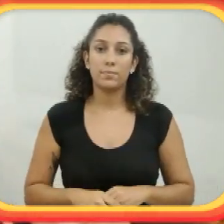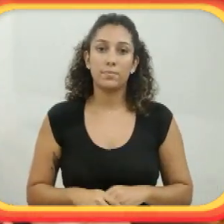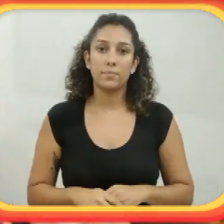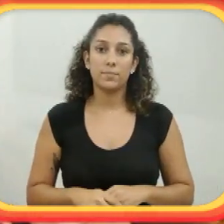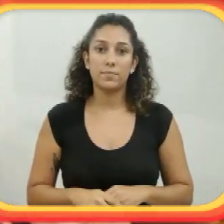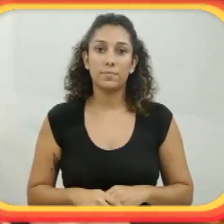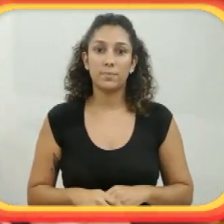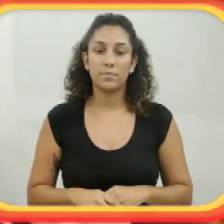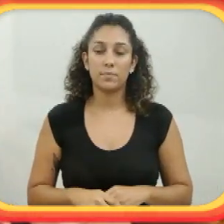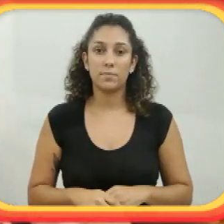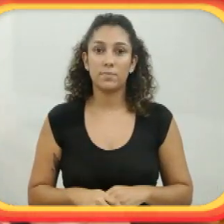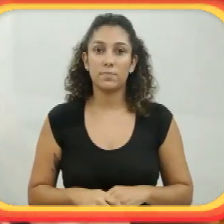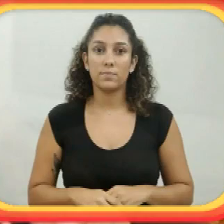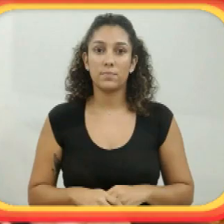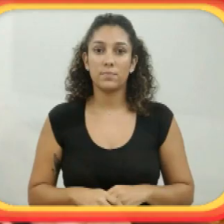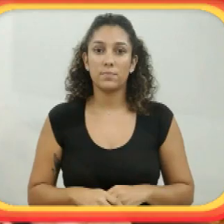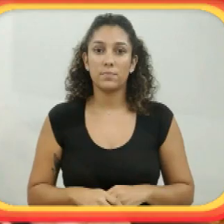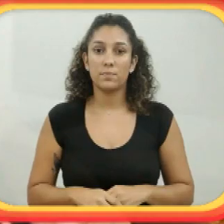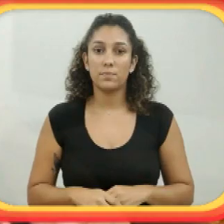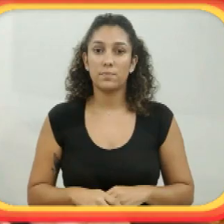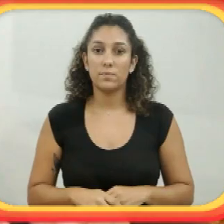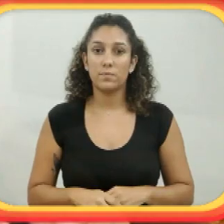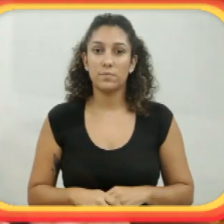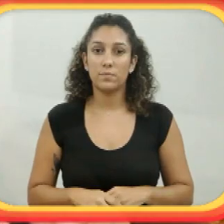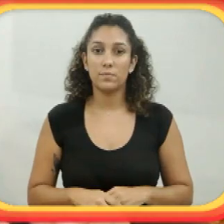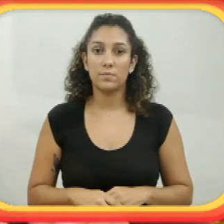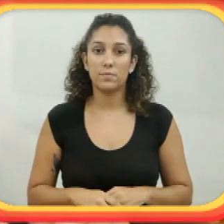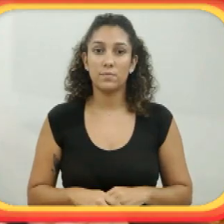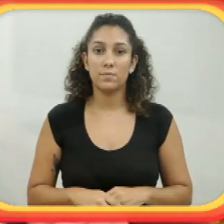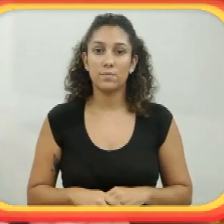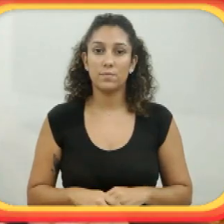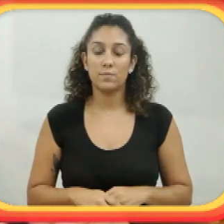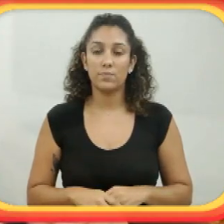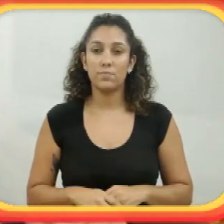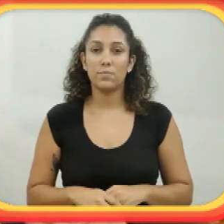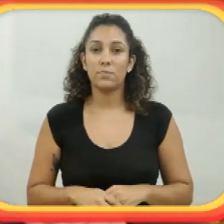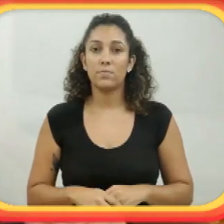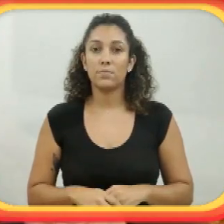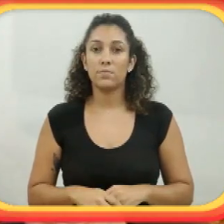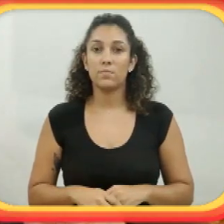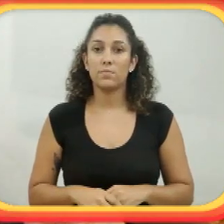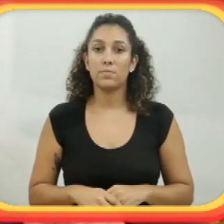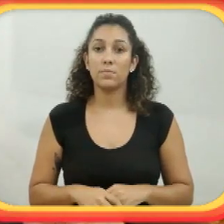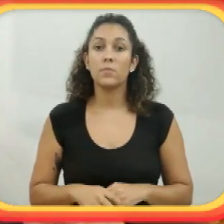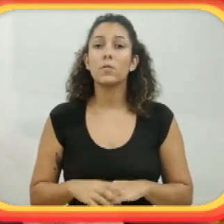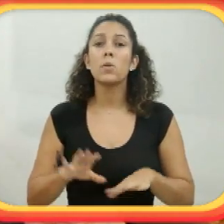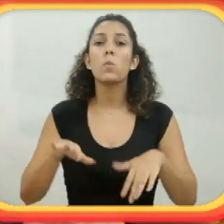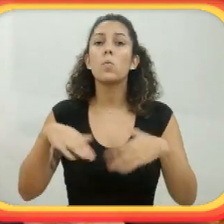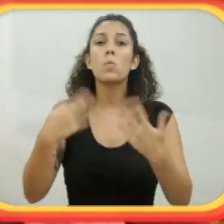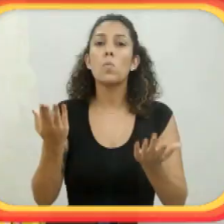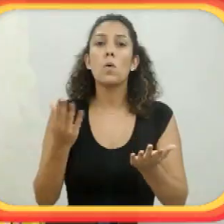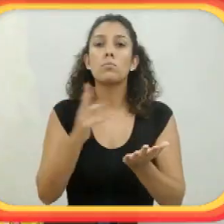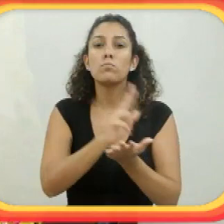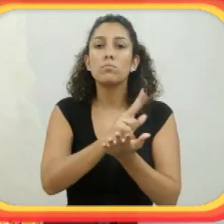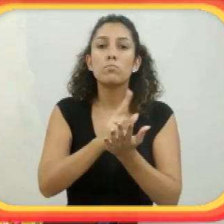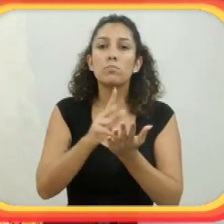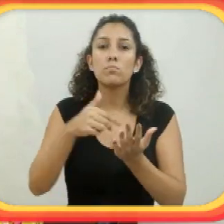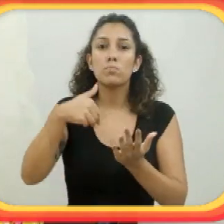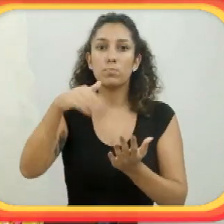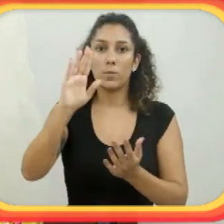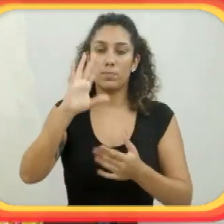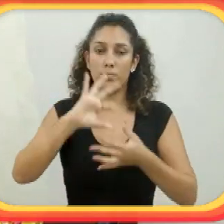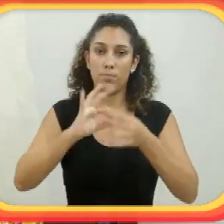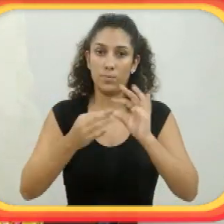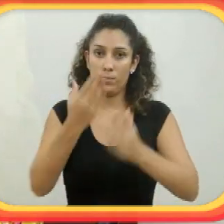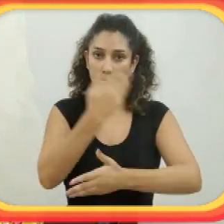classe, aquele que não tem quase que nenhum domínio, que precisa ficar amarrado na cadeira, são outra classe. Quais são as